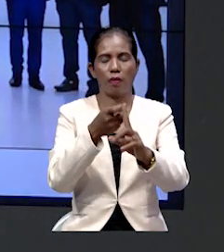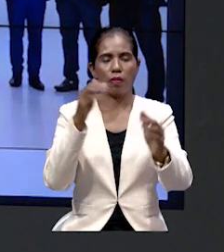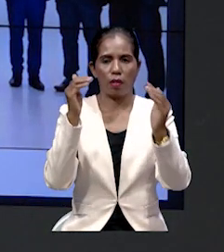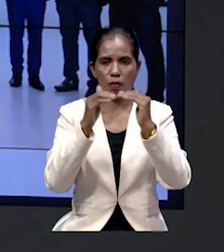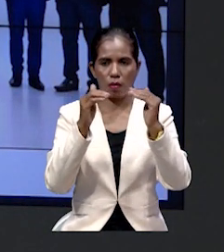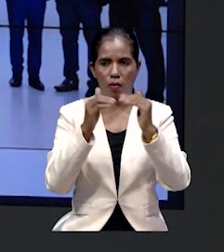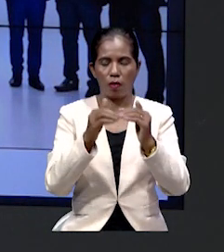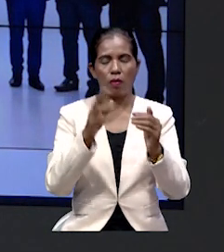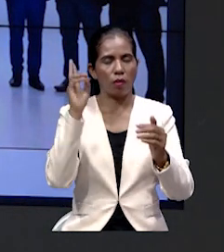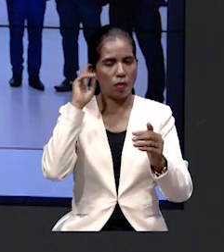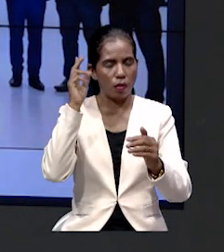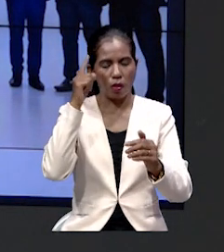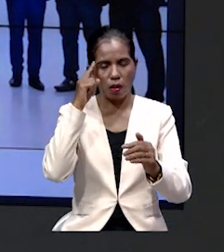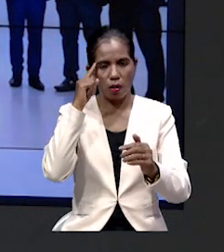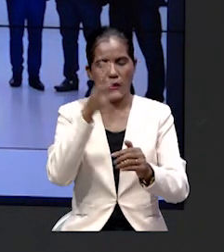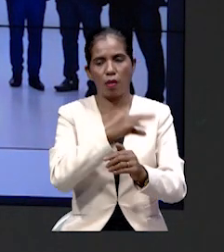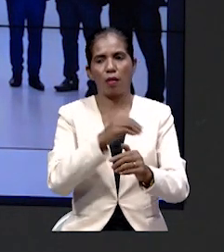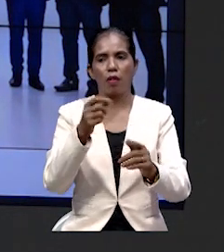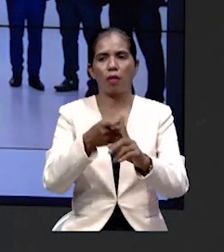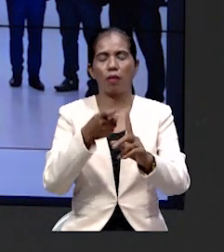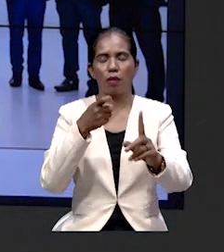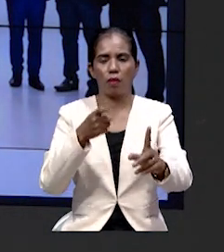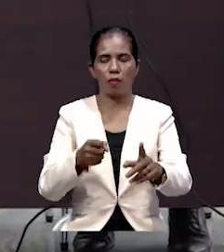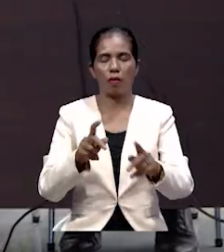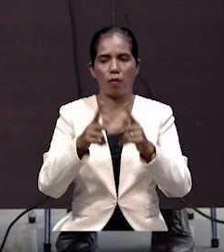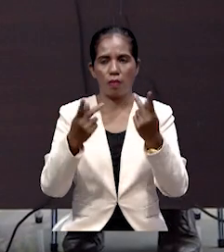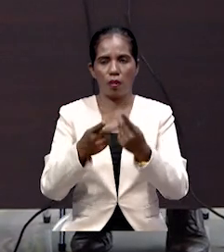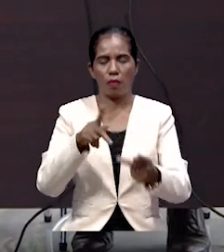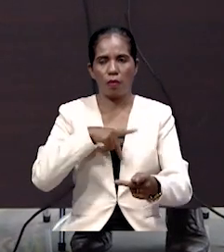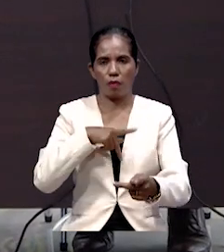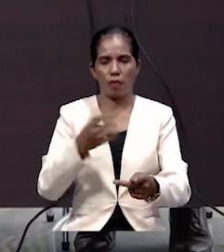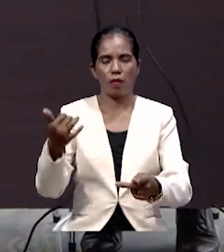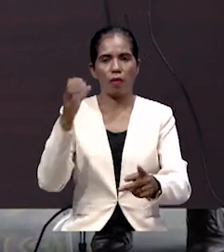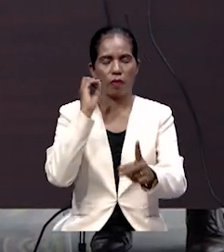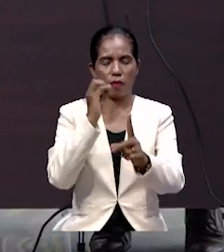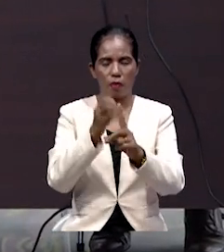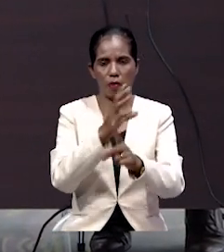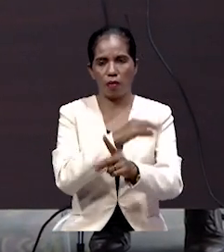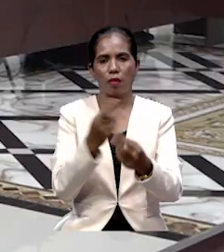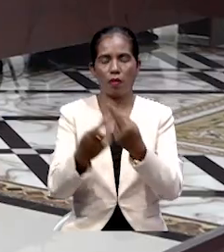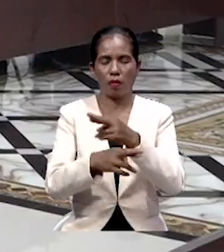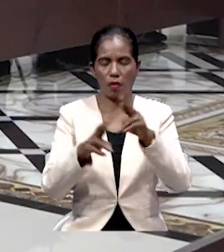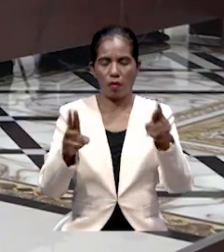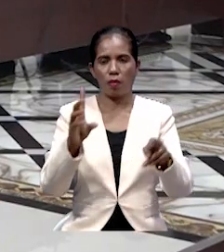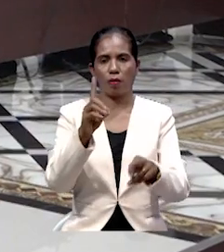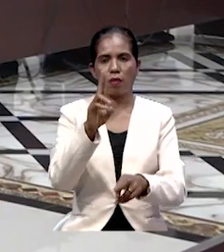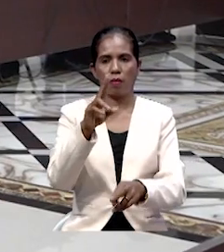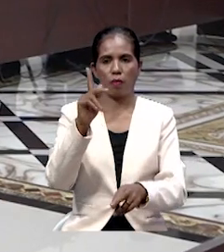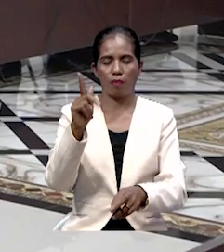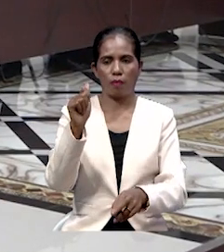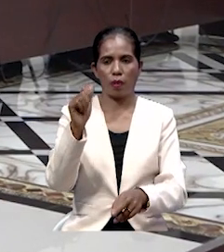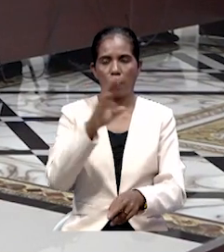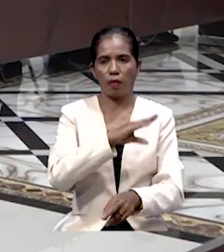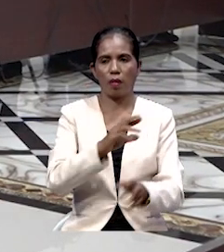né? Rodirona Hanoi no comentário o setor privado Sira, com o objetivo no resultado Expo Dubai, antes